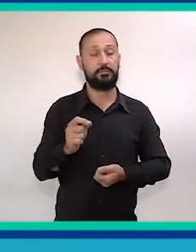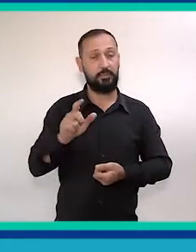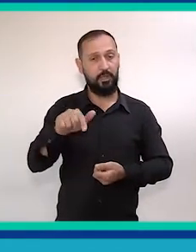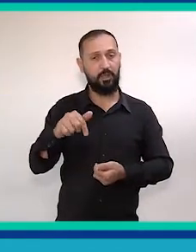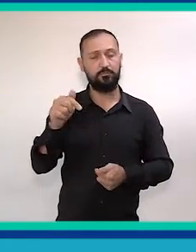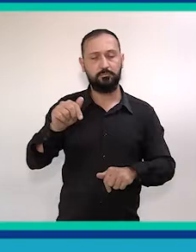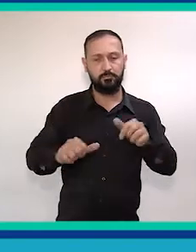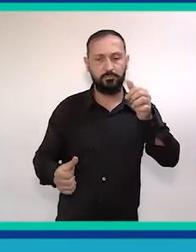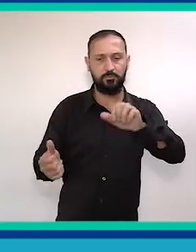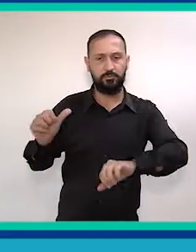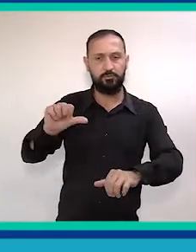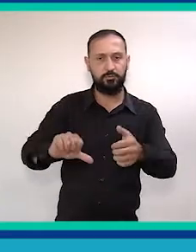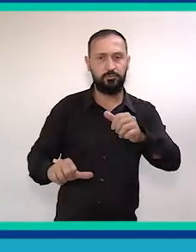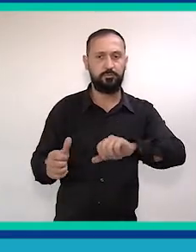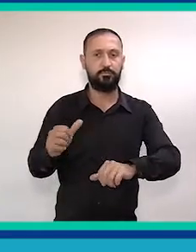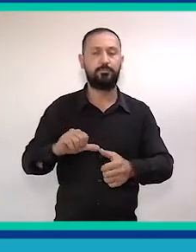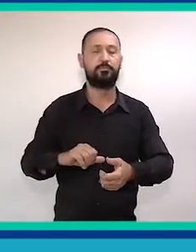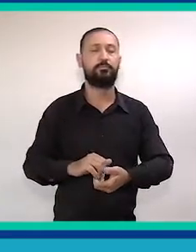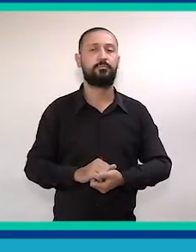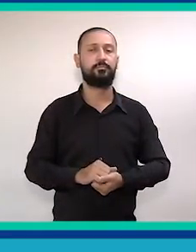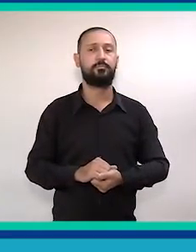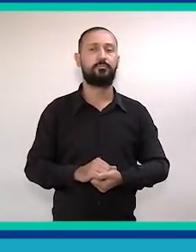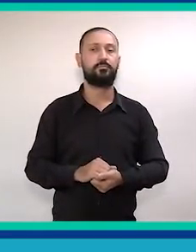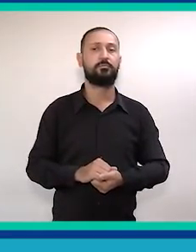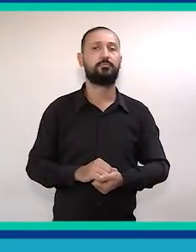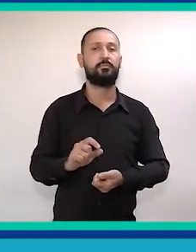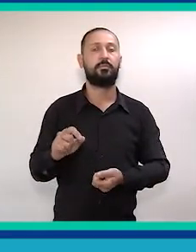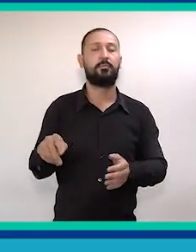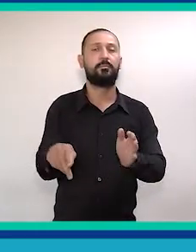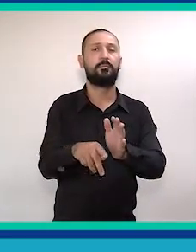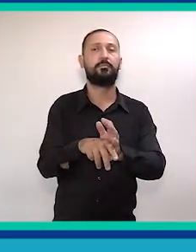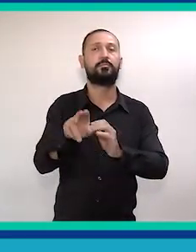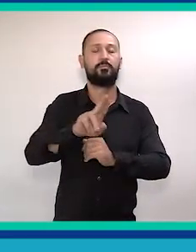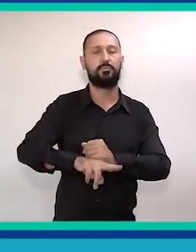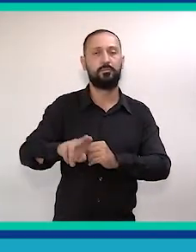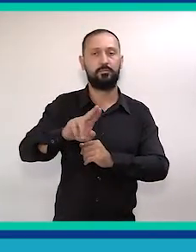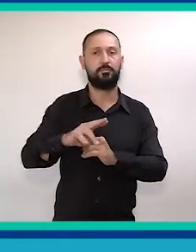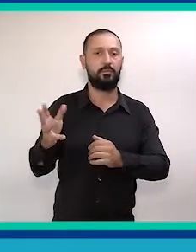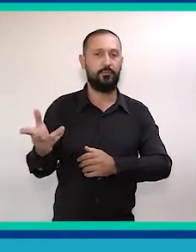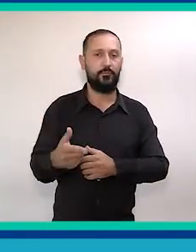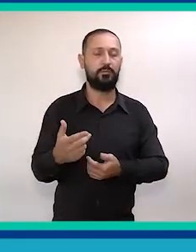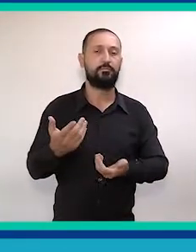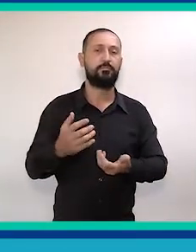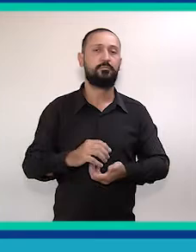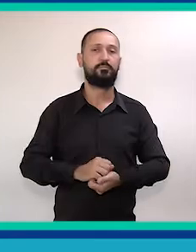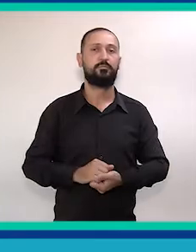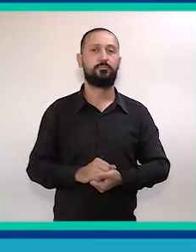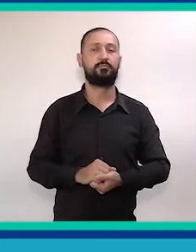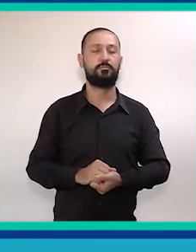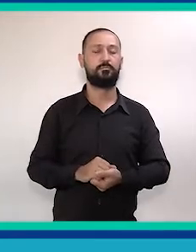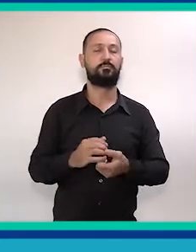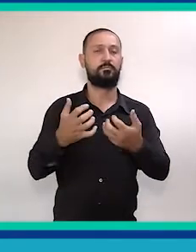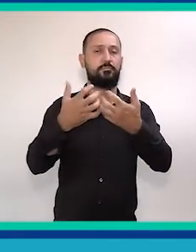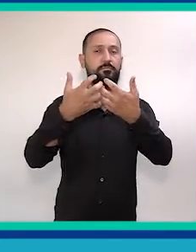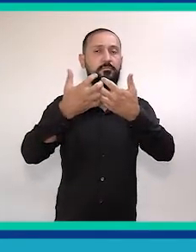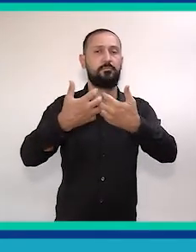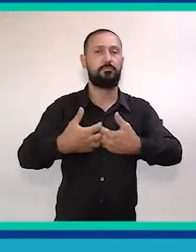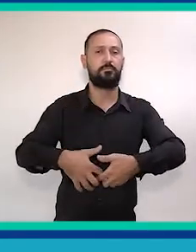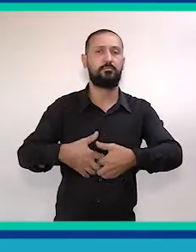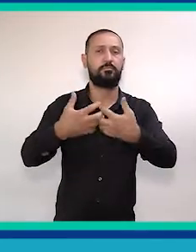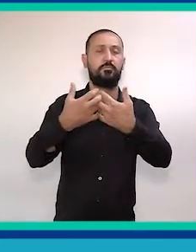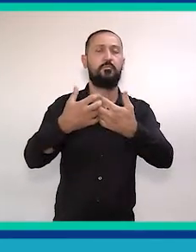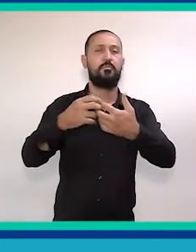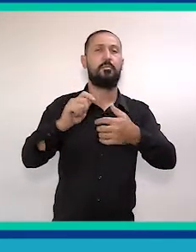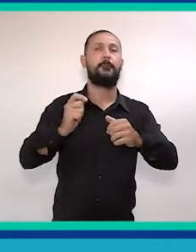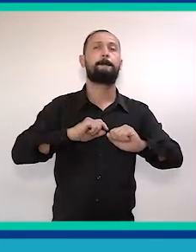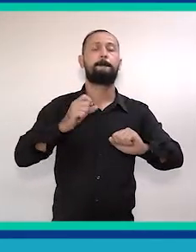é uma cromatografia líquida normal, e aqui ele faz a cromatografia líquida de alta eficiência. Por quê? Esse equipamento